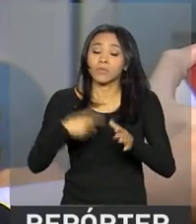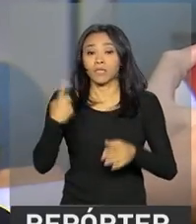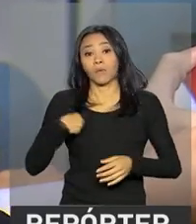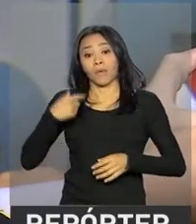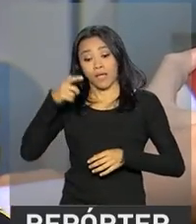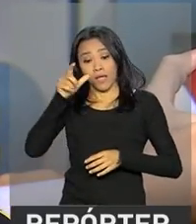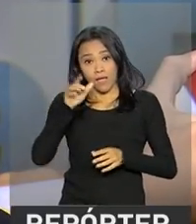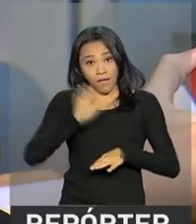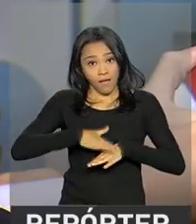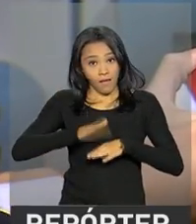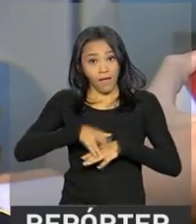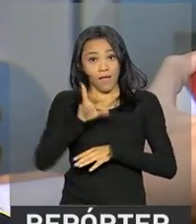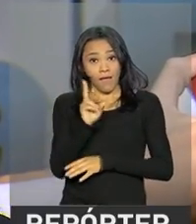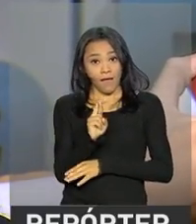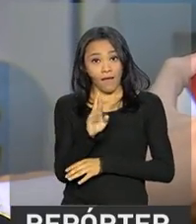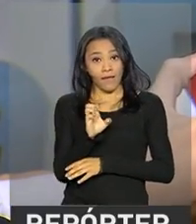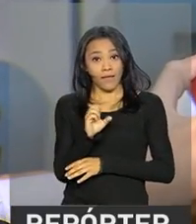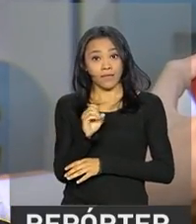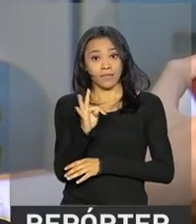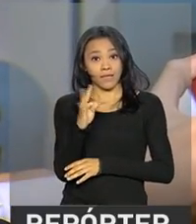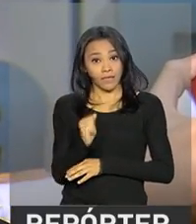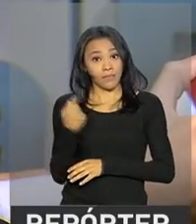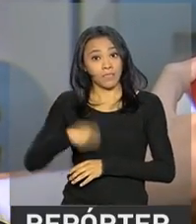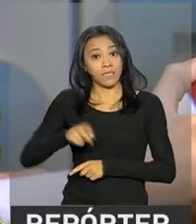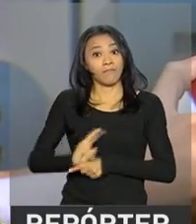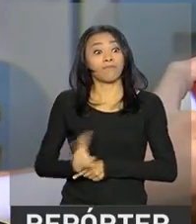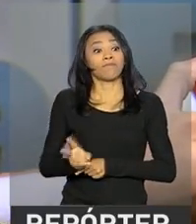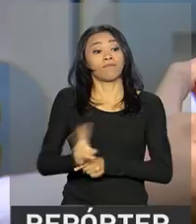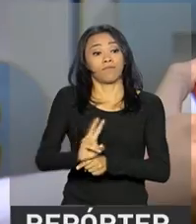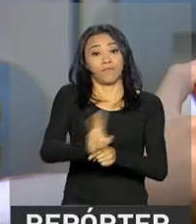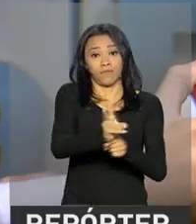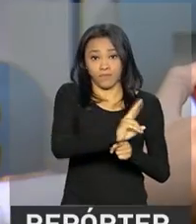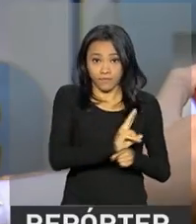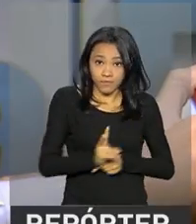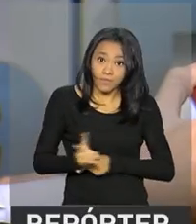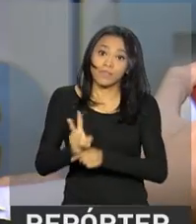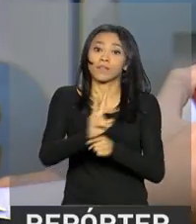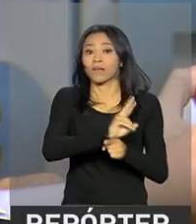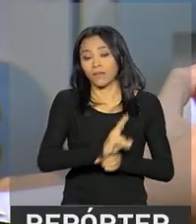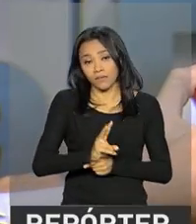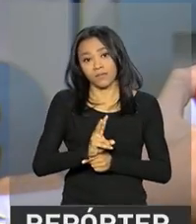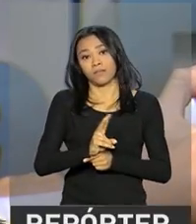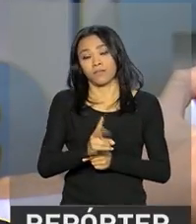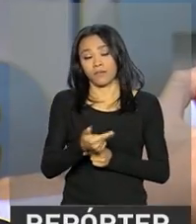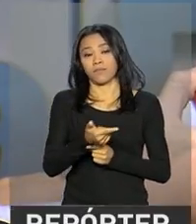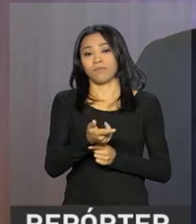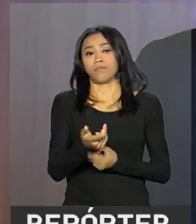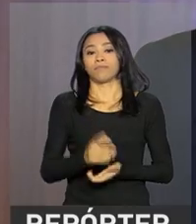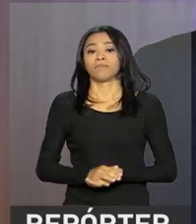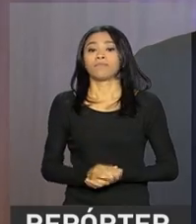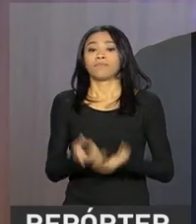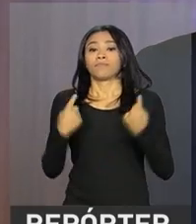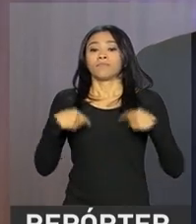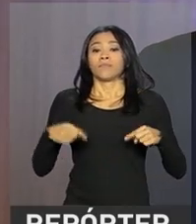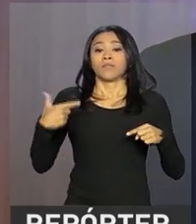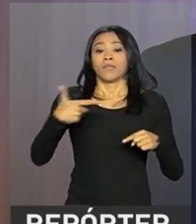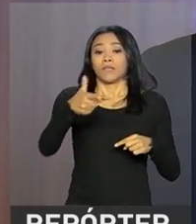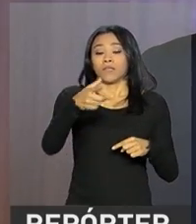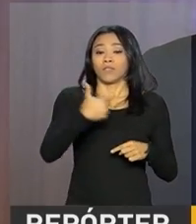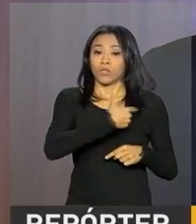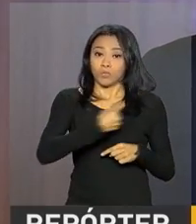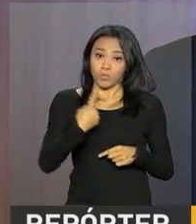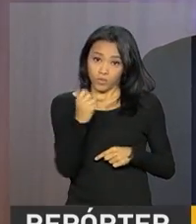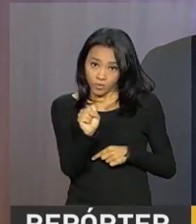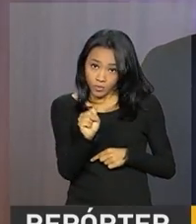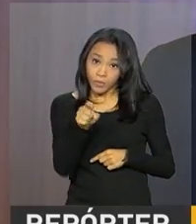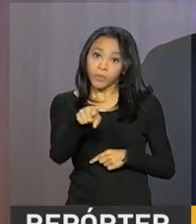dá muito mais atenção aos grandes esquemas de sonegação do que a participação dessas empresas na própria arrecadação em 2018 a receita